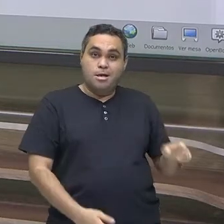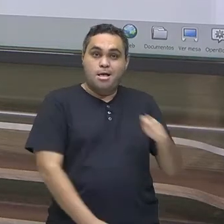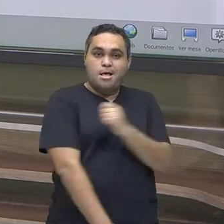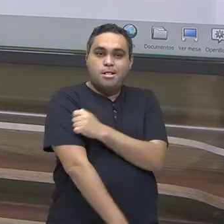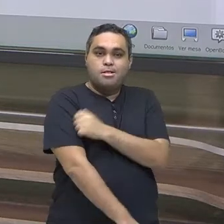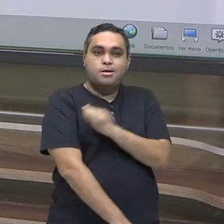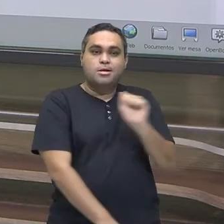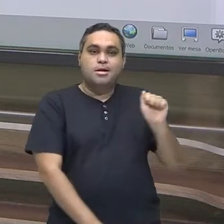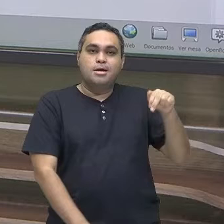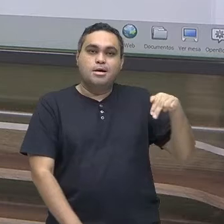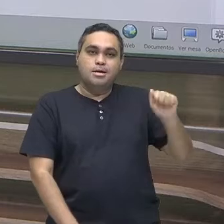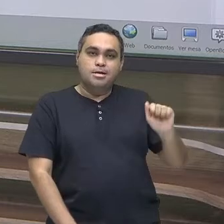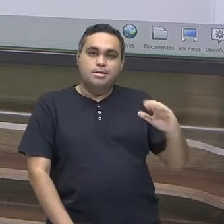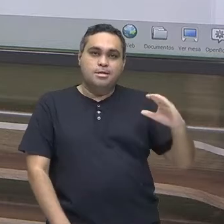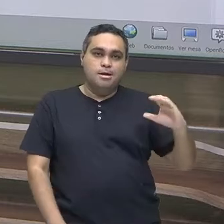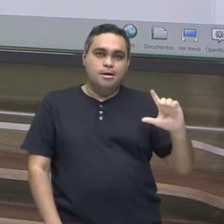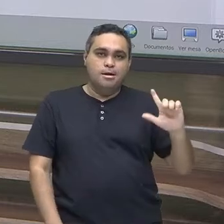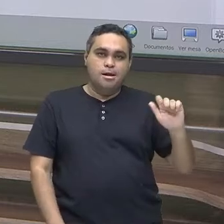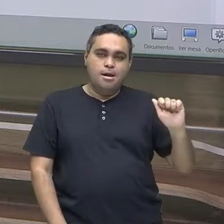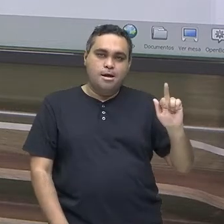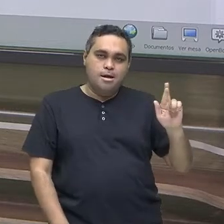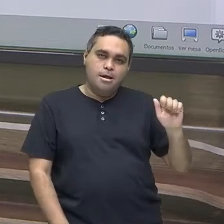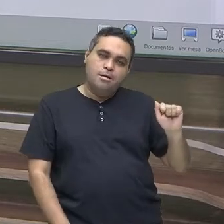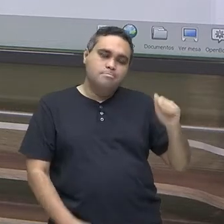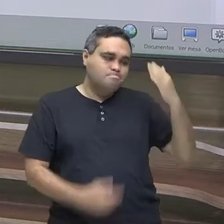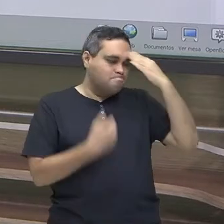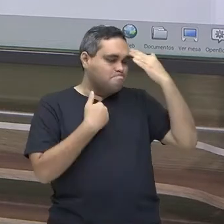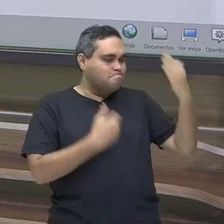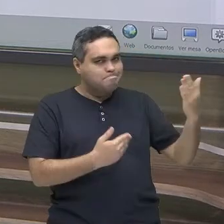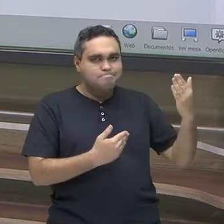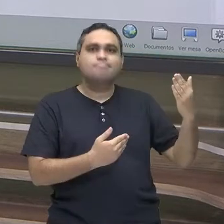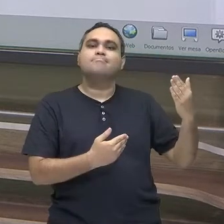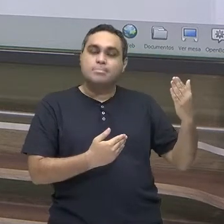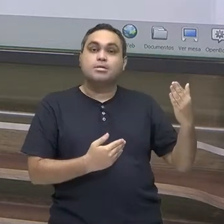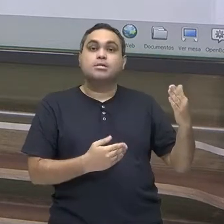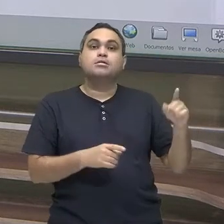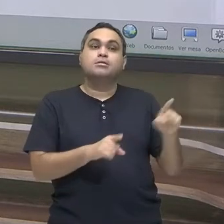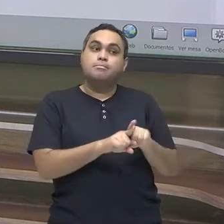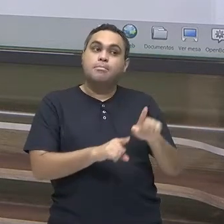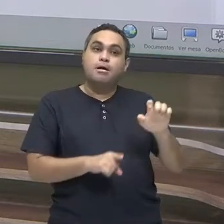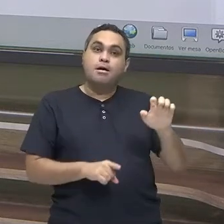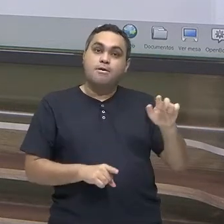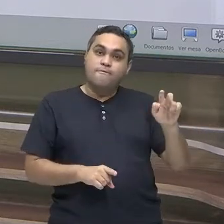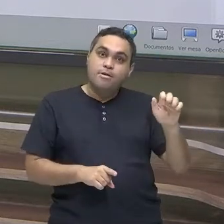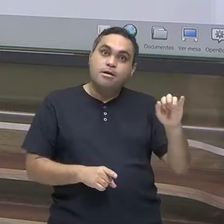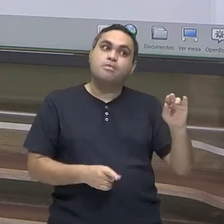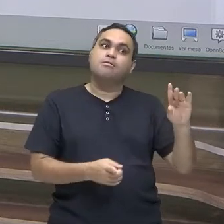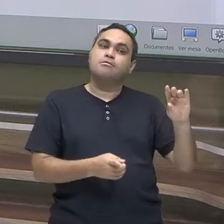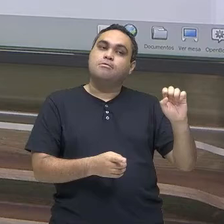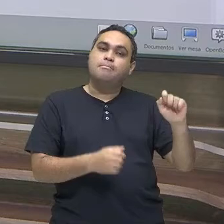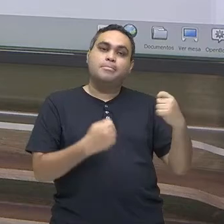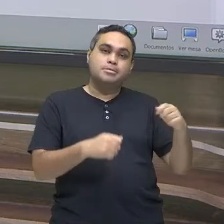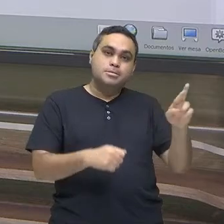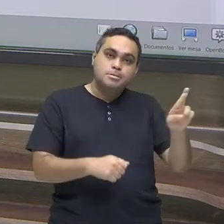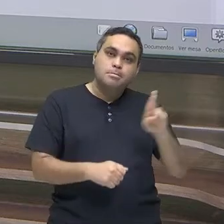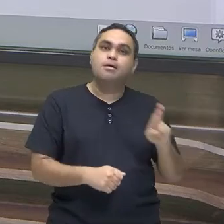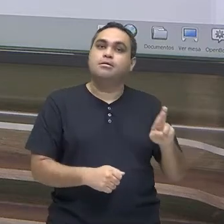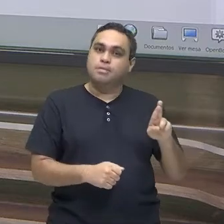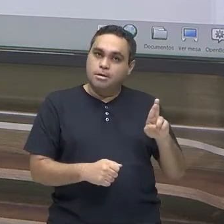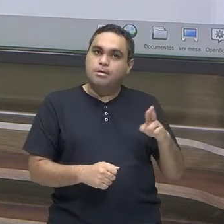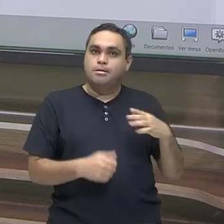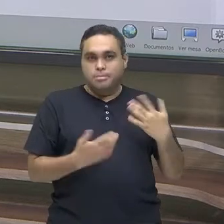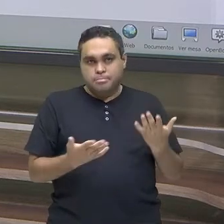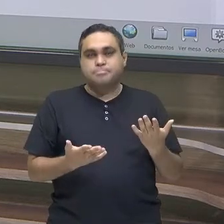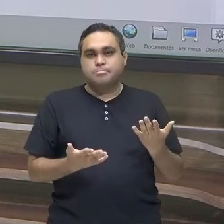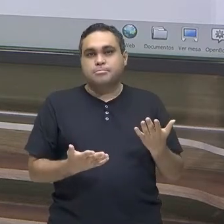Clara. Obrigada, Ana Clara, por sua participação. Evandro, estou esperando a sua participação, que eu estou vendo ali que você ainda ficou na questão 1.